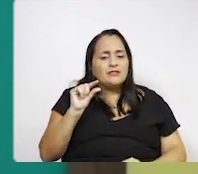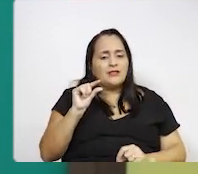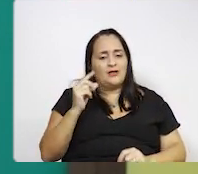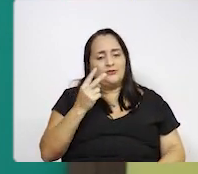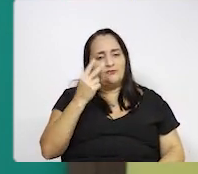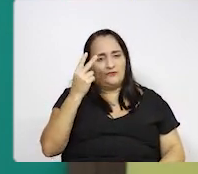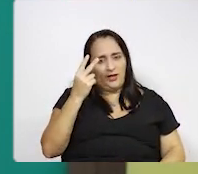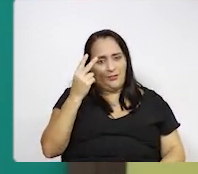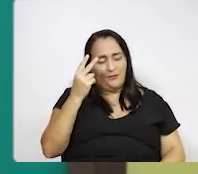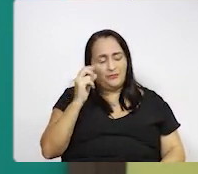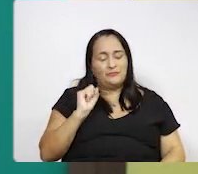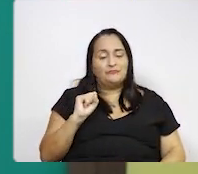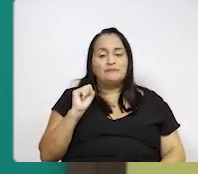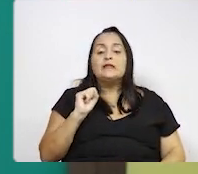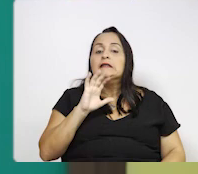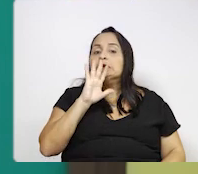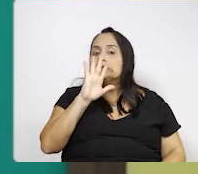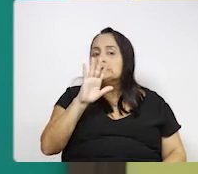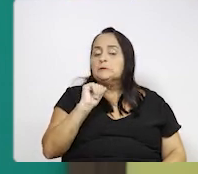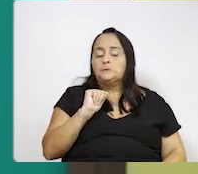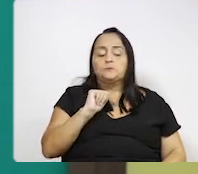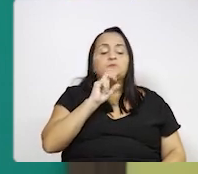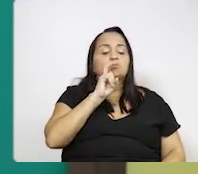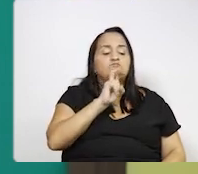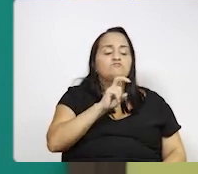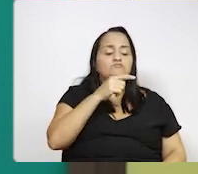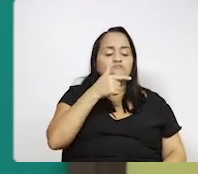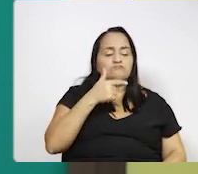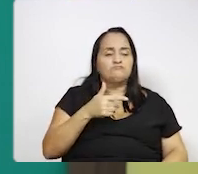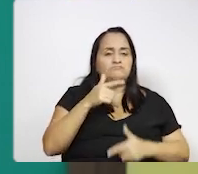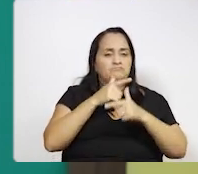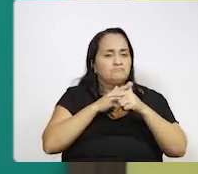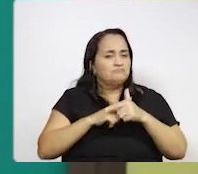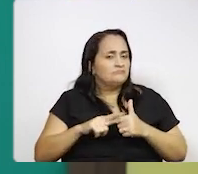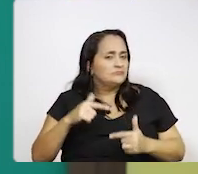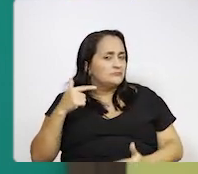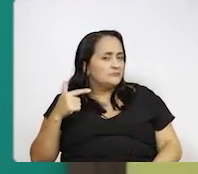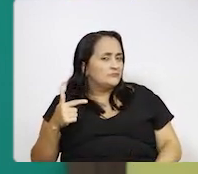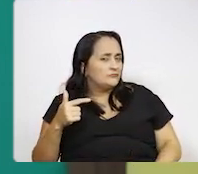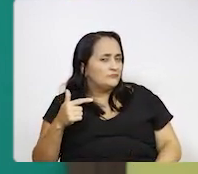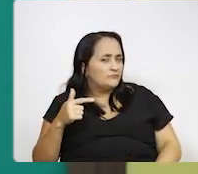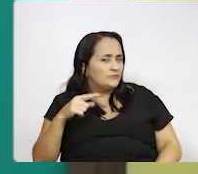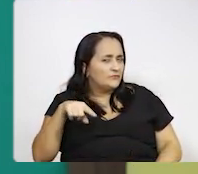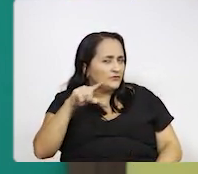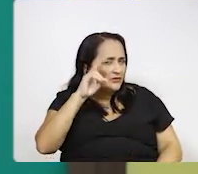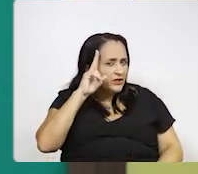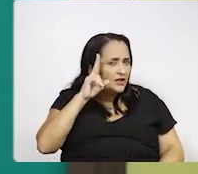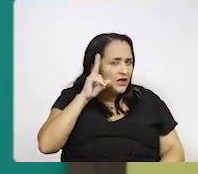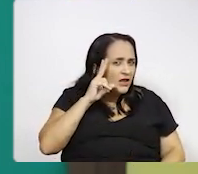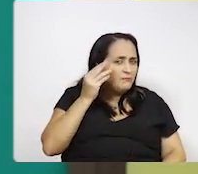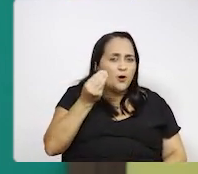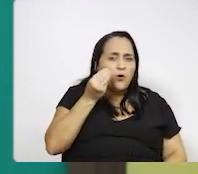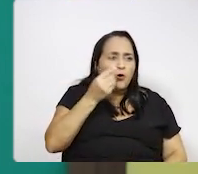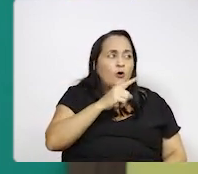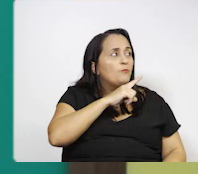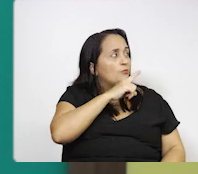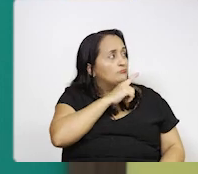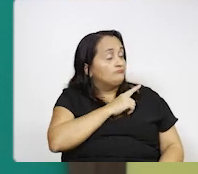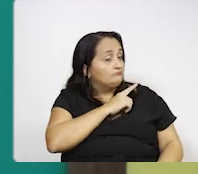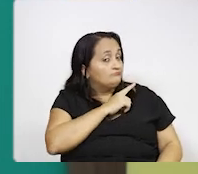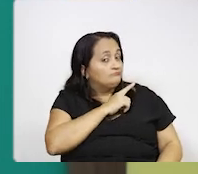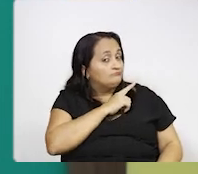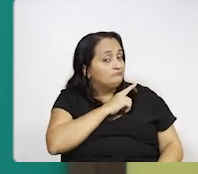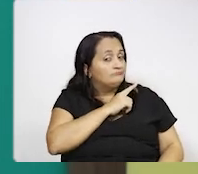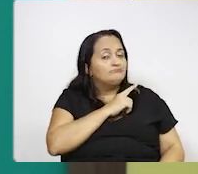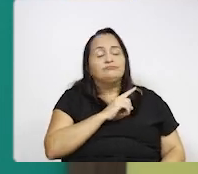valor. Então, 52 dividido por 2. Você lembra como faz essa conta? Vamos